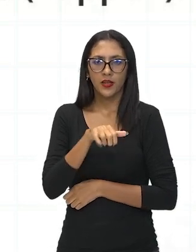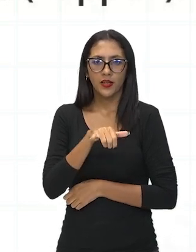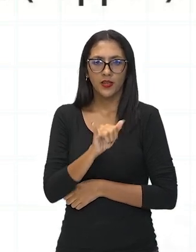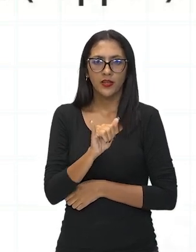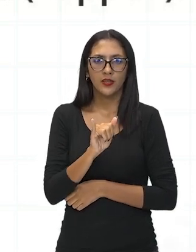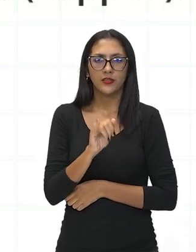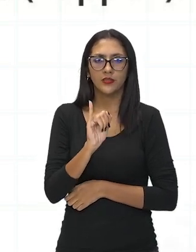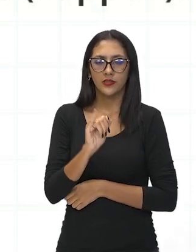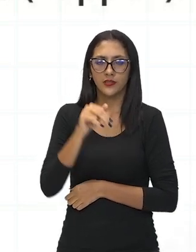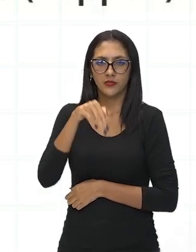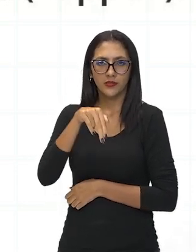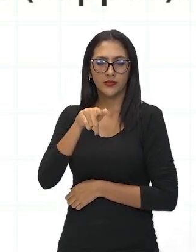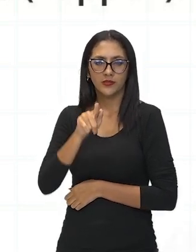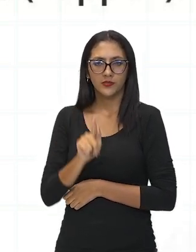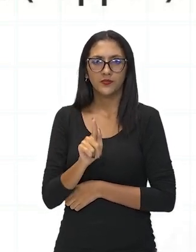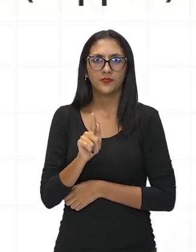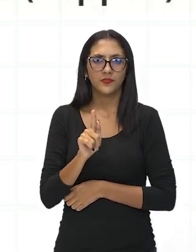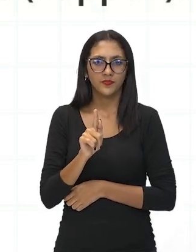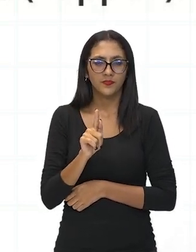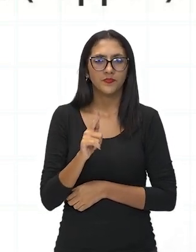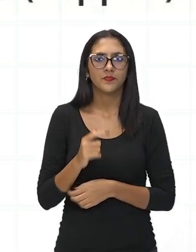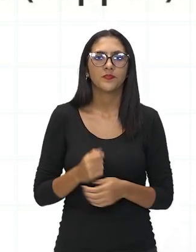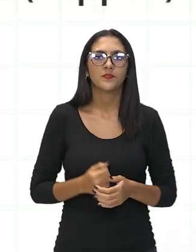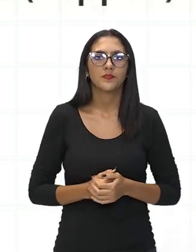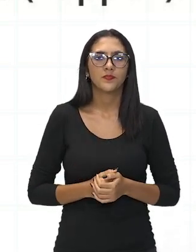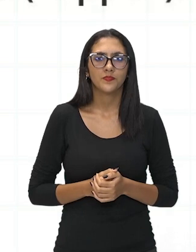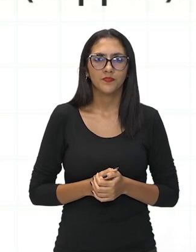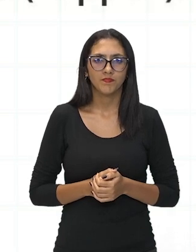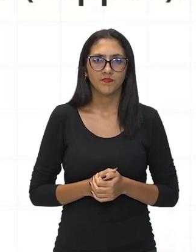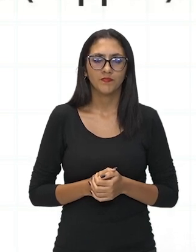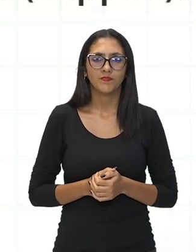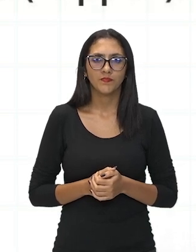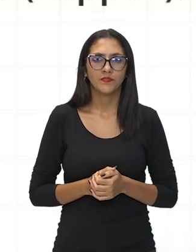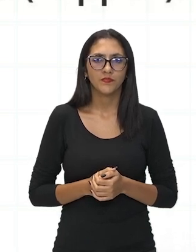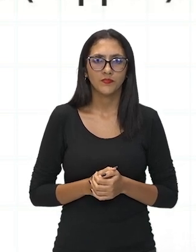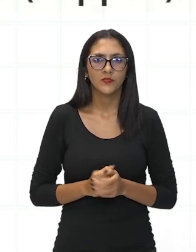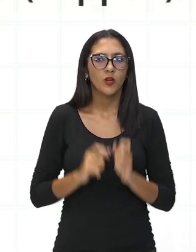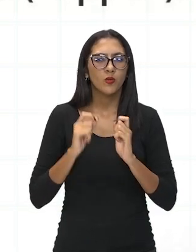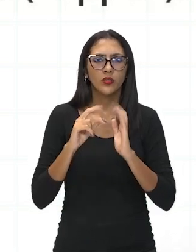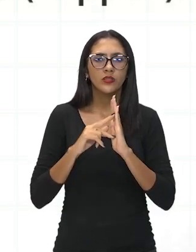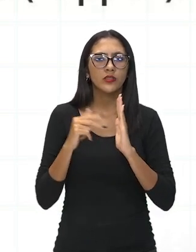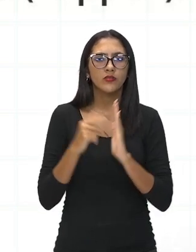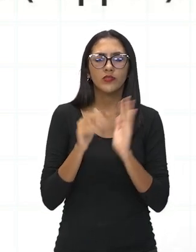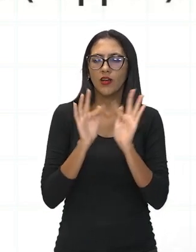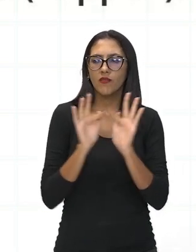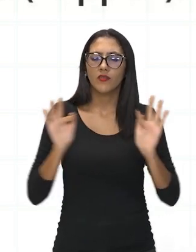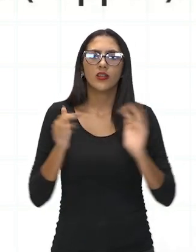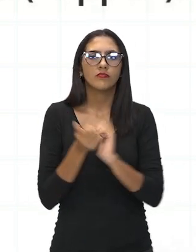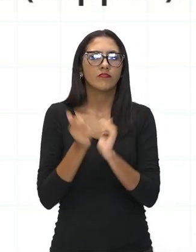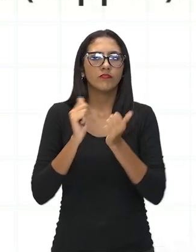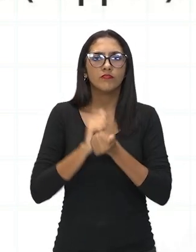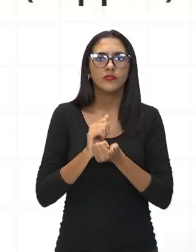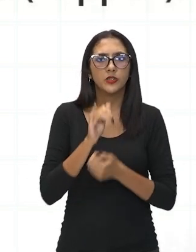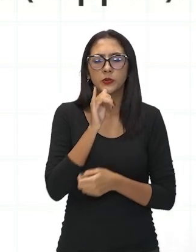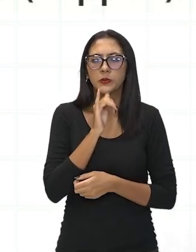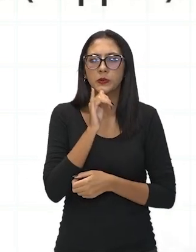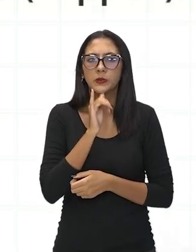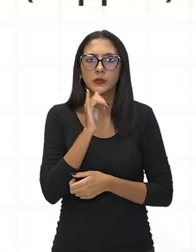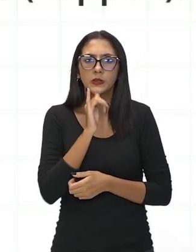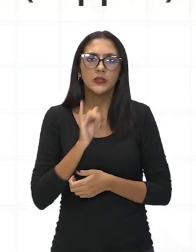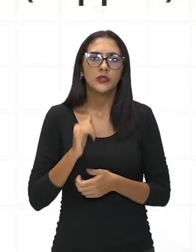playing, tá? A prank on him. O que é prank on him? Quando você faz